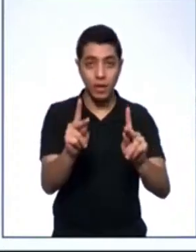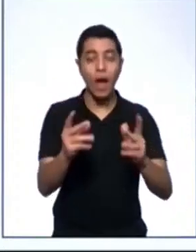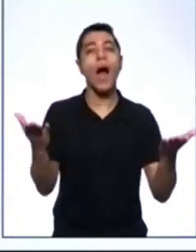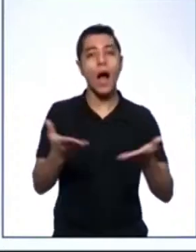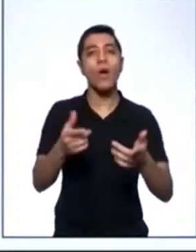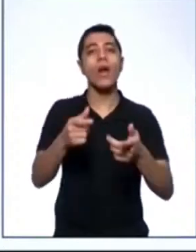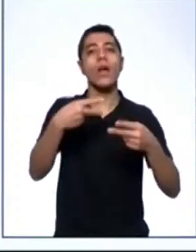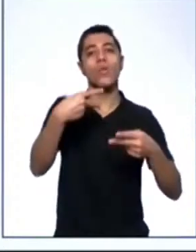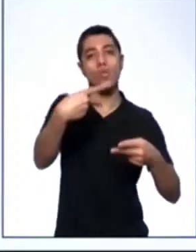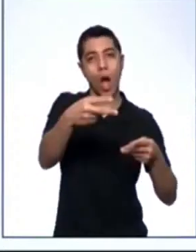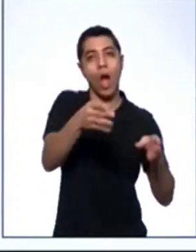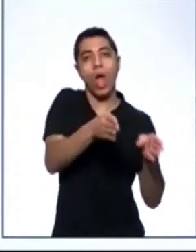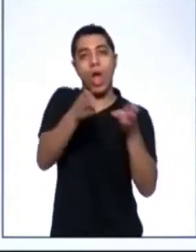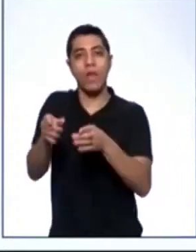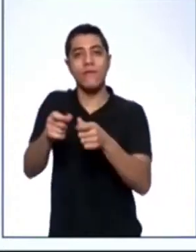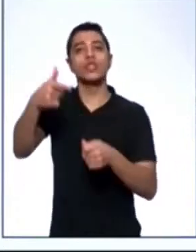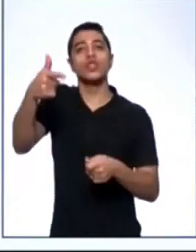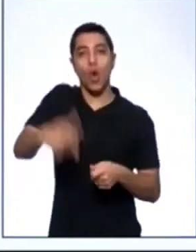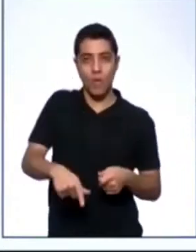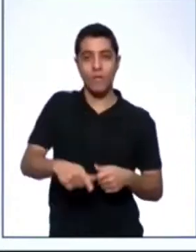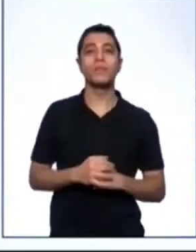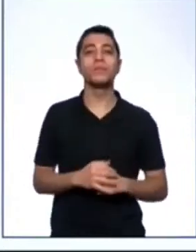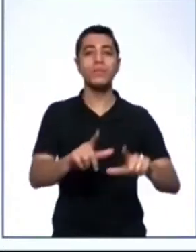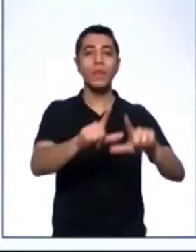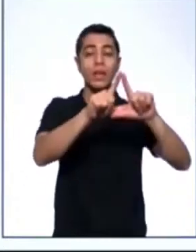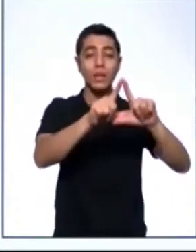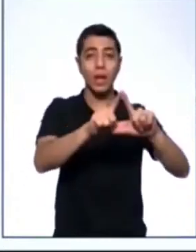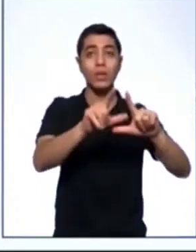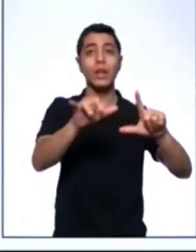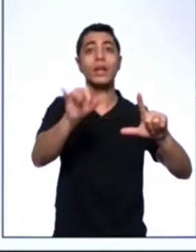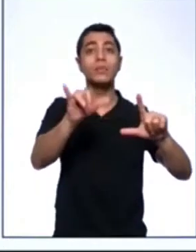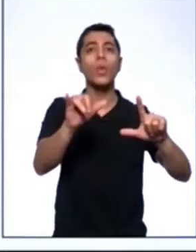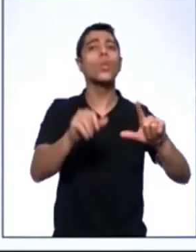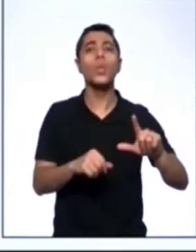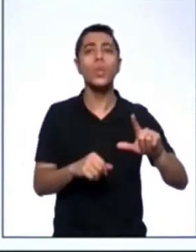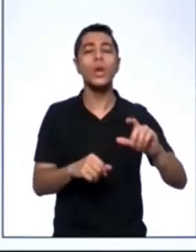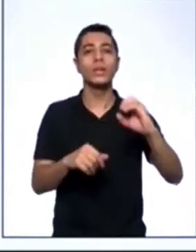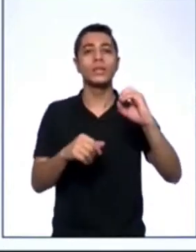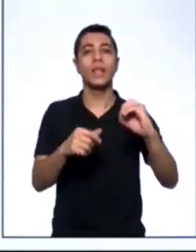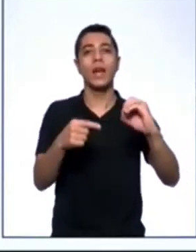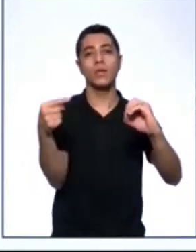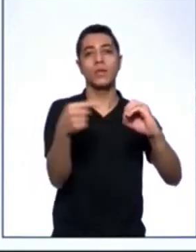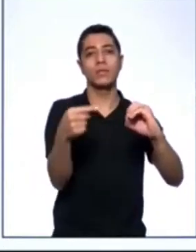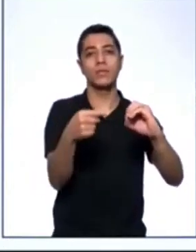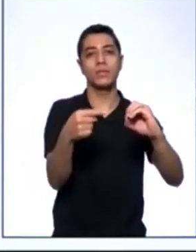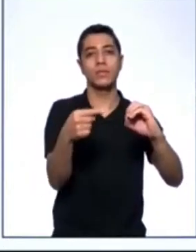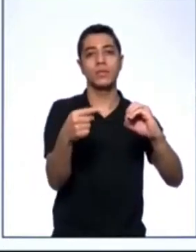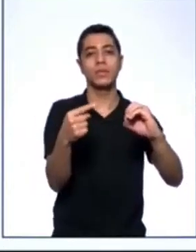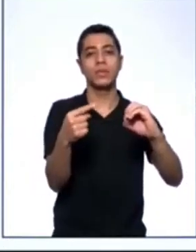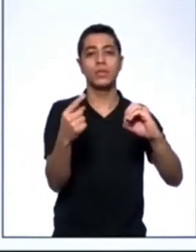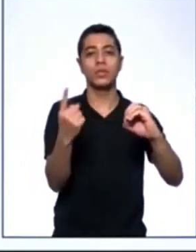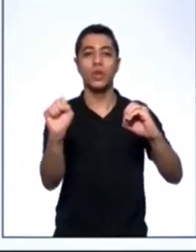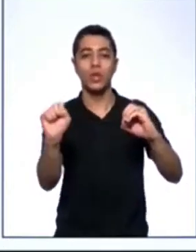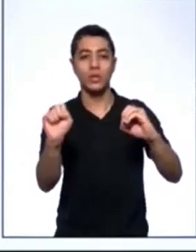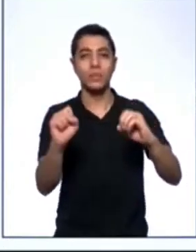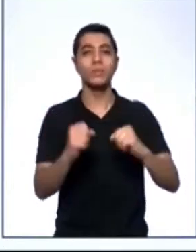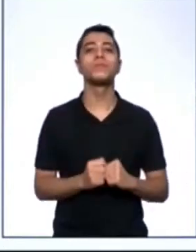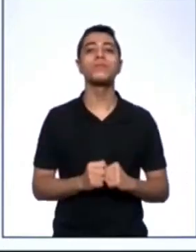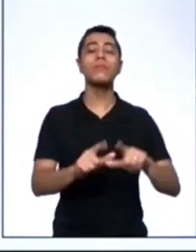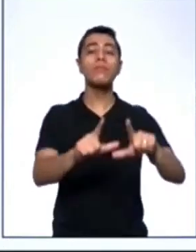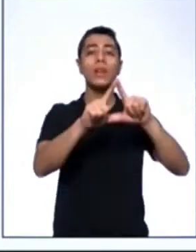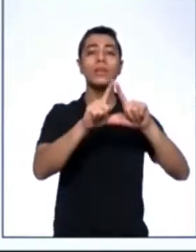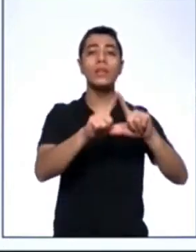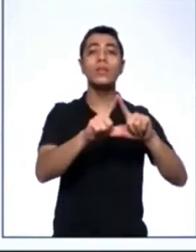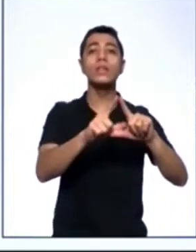Delta e epsilon 0 - 0 - - 18 e o delta x